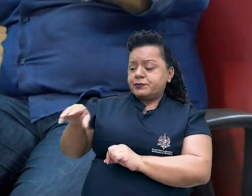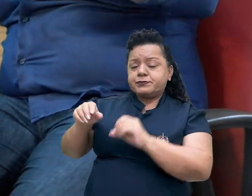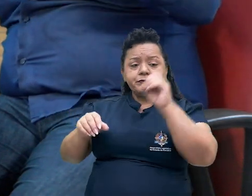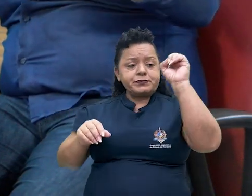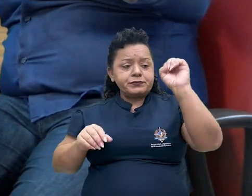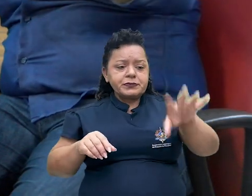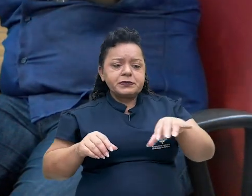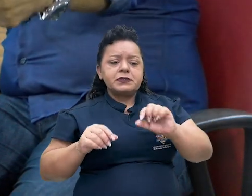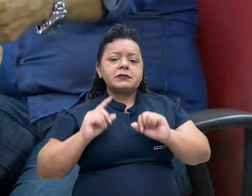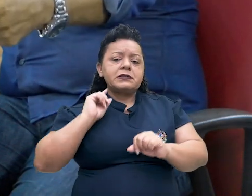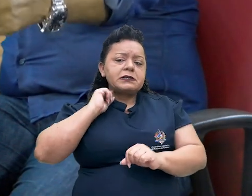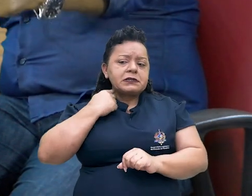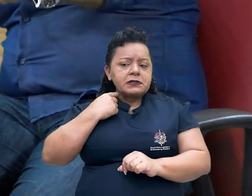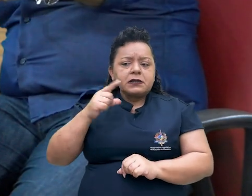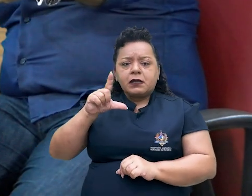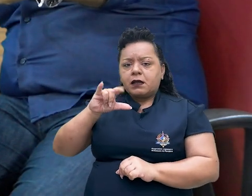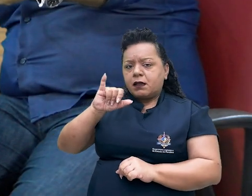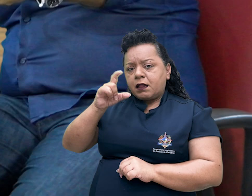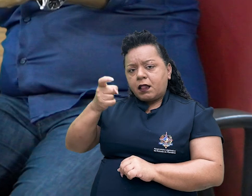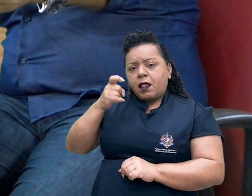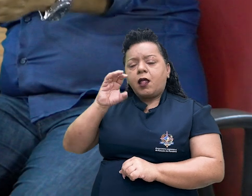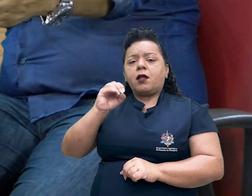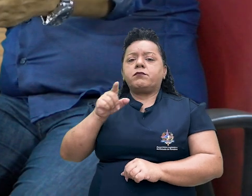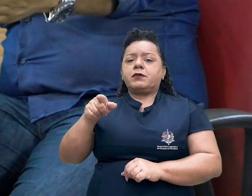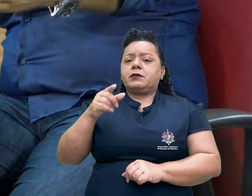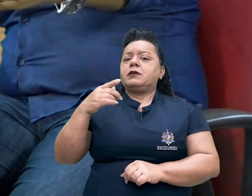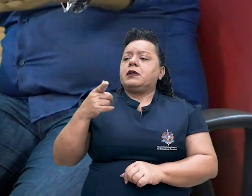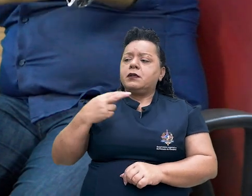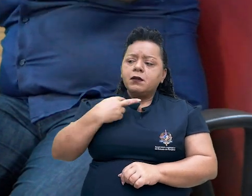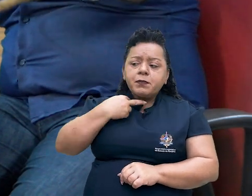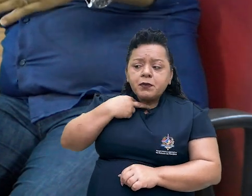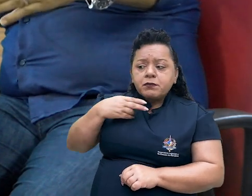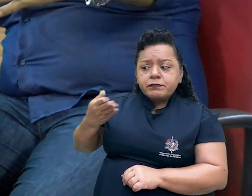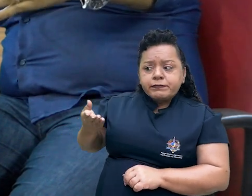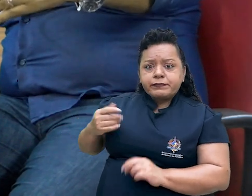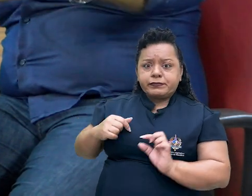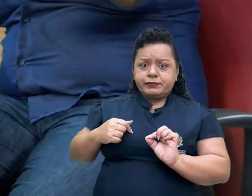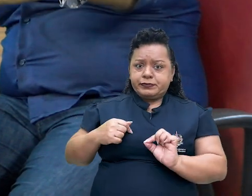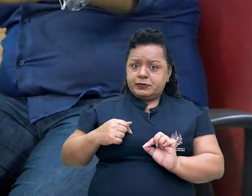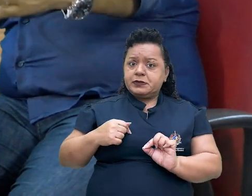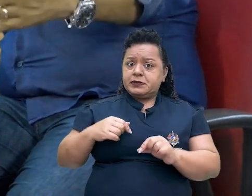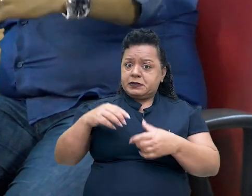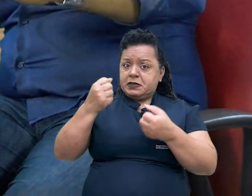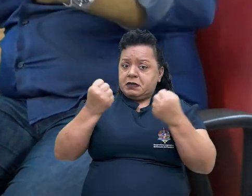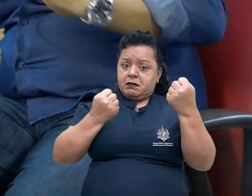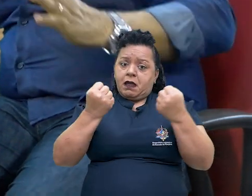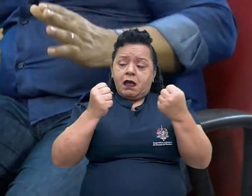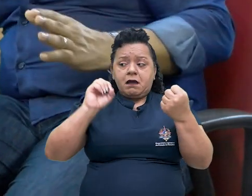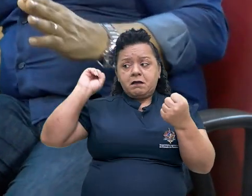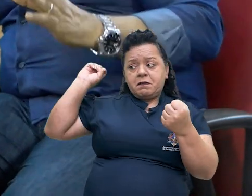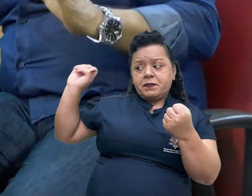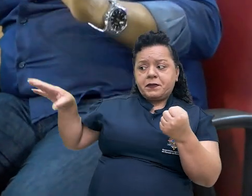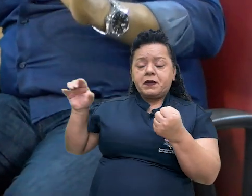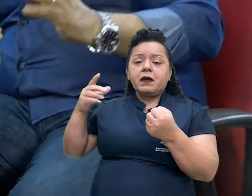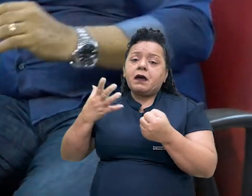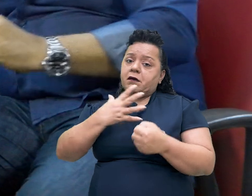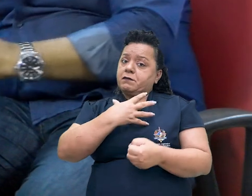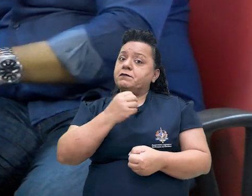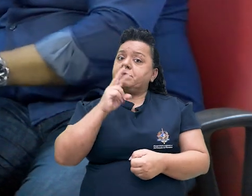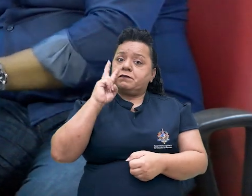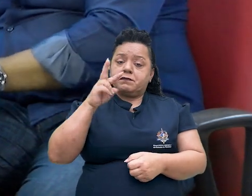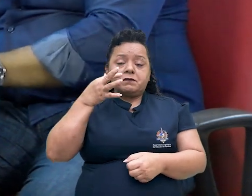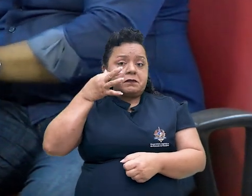porque você joga um lixo em algum lugar o filho ô pai não joga aí não ele já sabe né você jogar de dentro do carro então meu Deus do céu filho